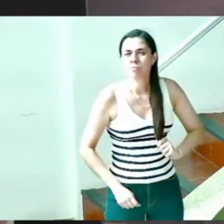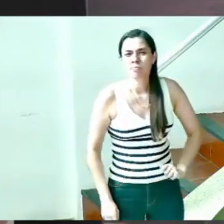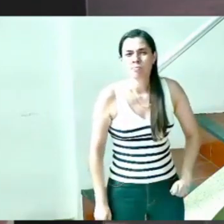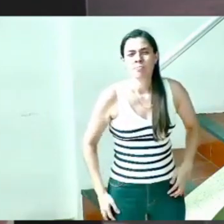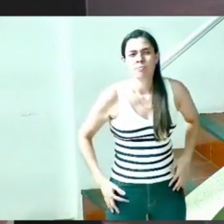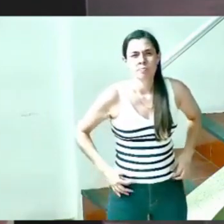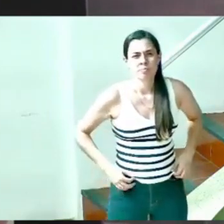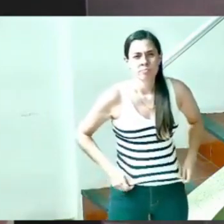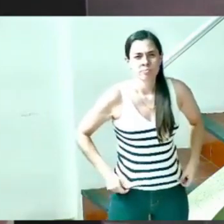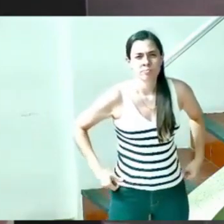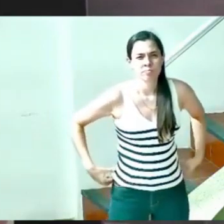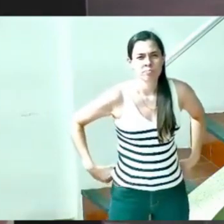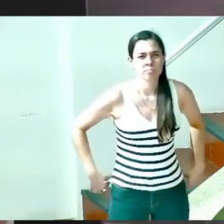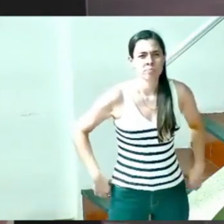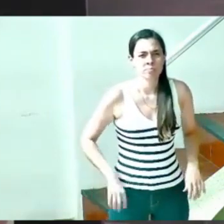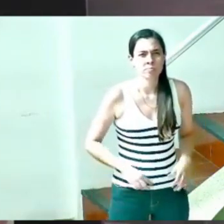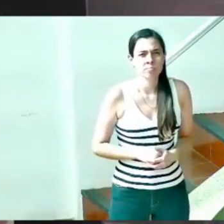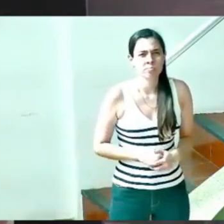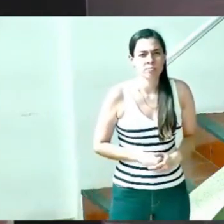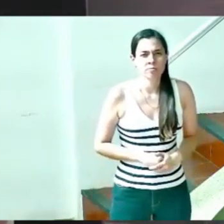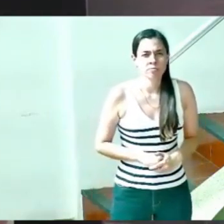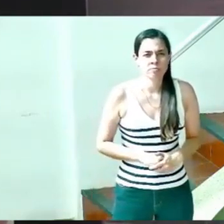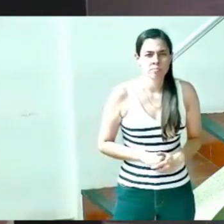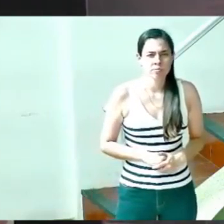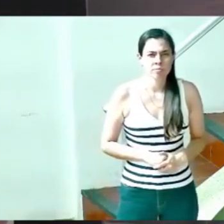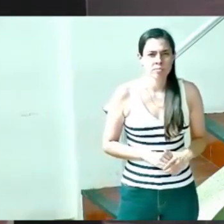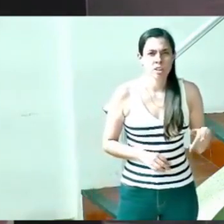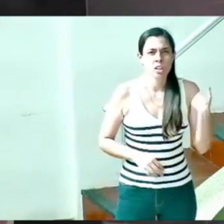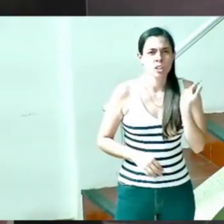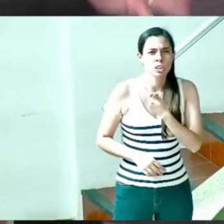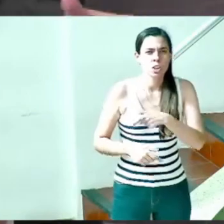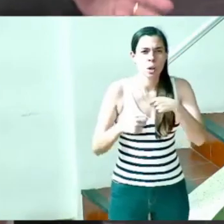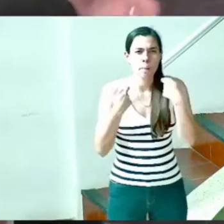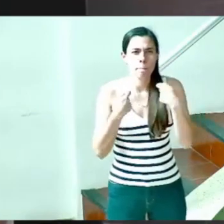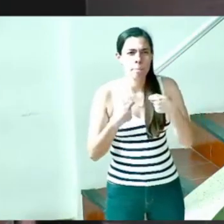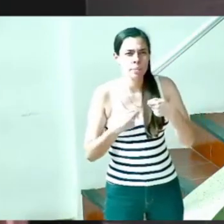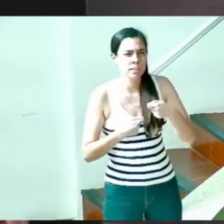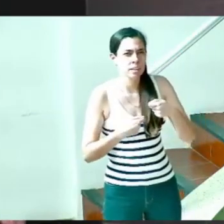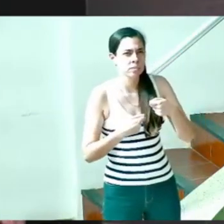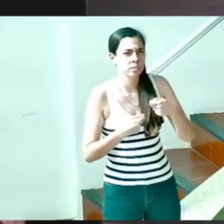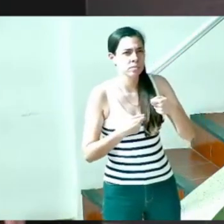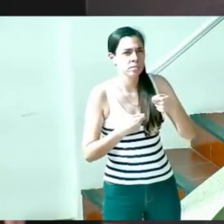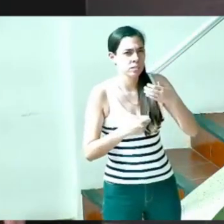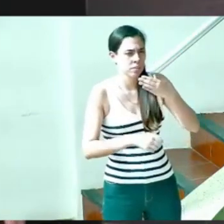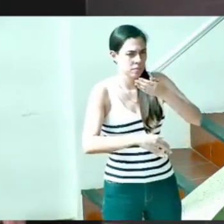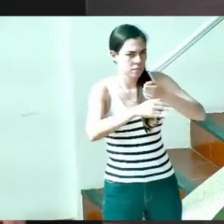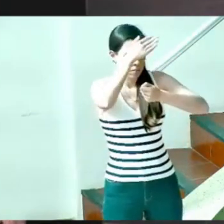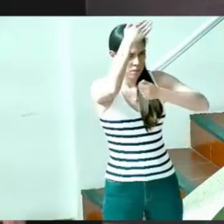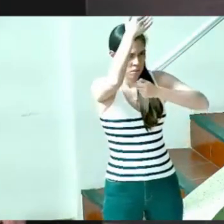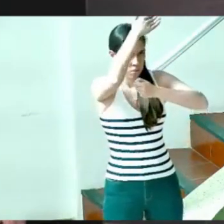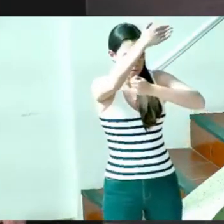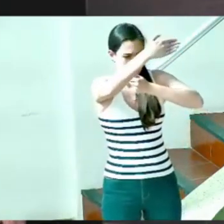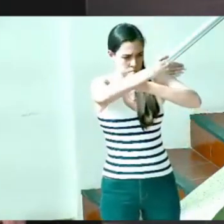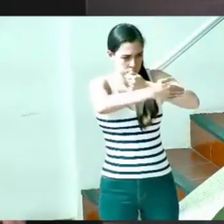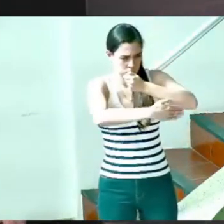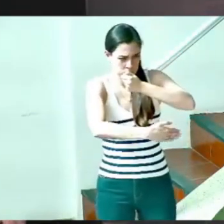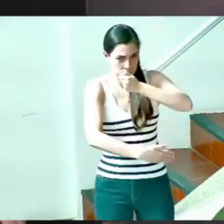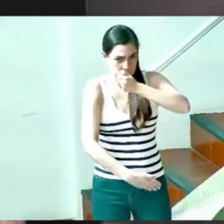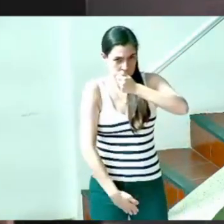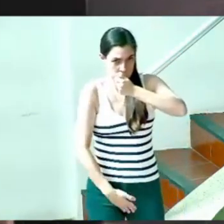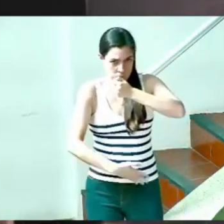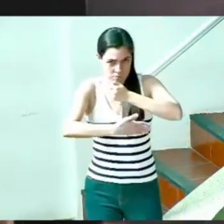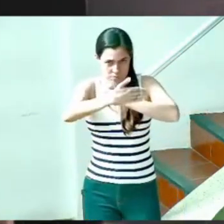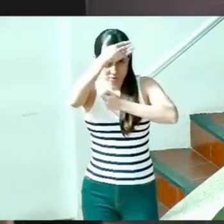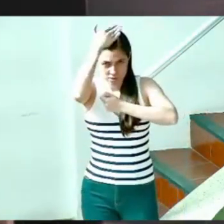6 de sua carta aos Efésios, nós precisamos de toda a armadura de Deus para essa batalha que está